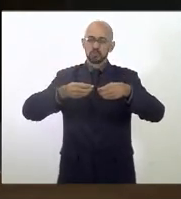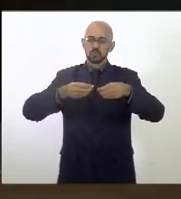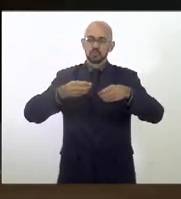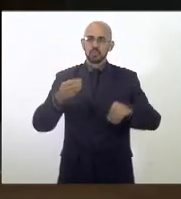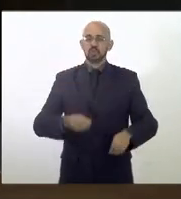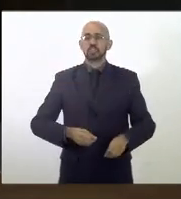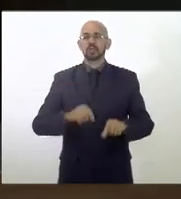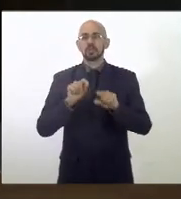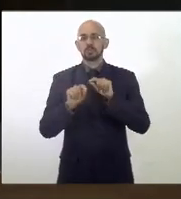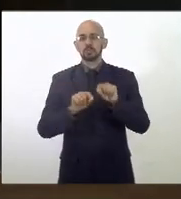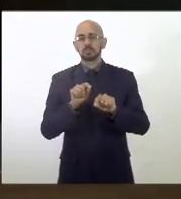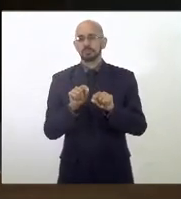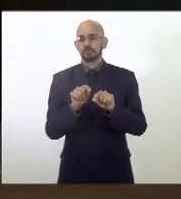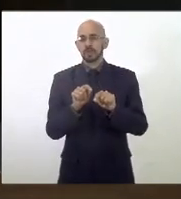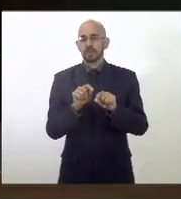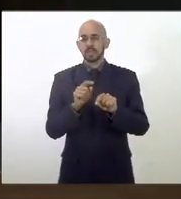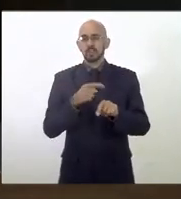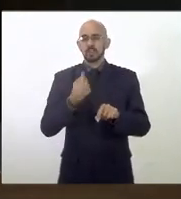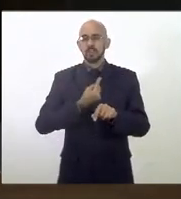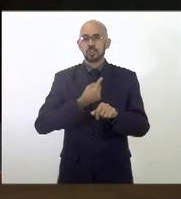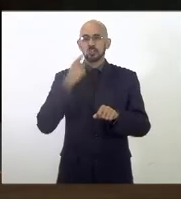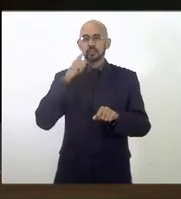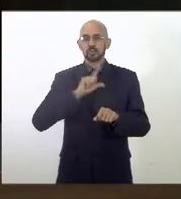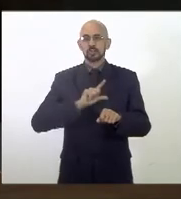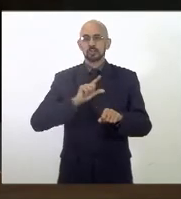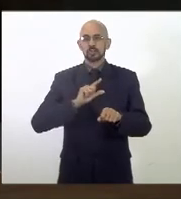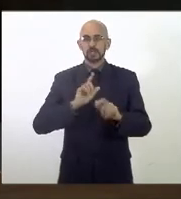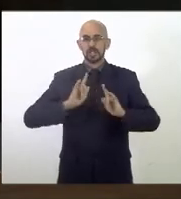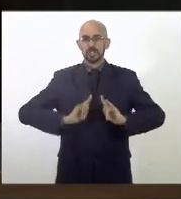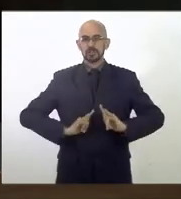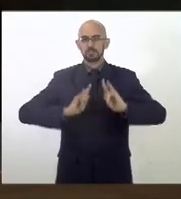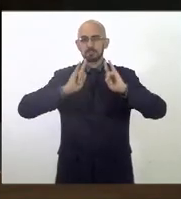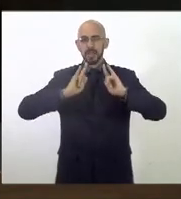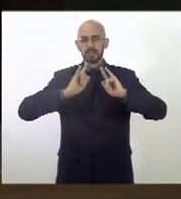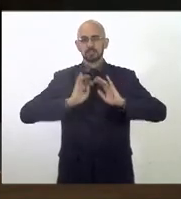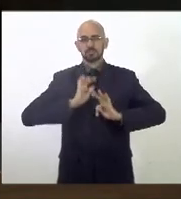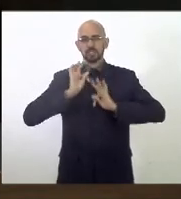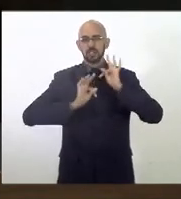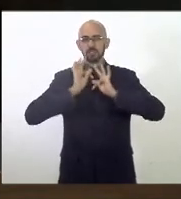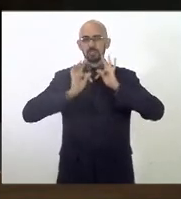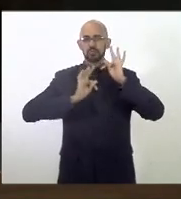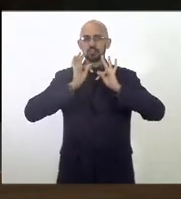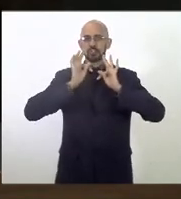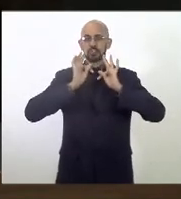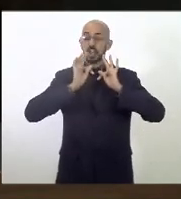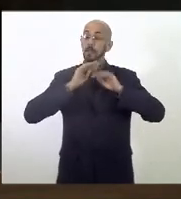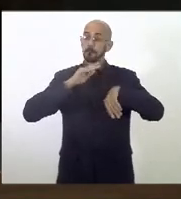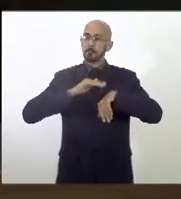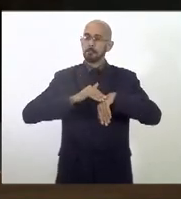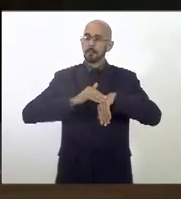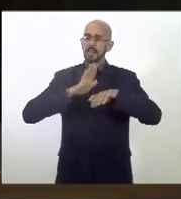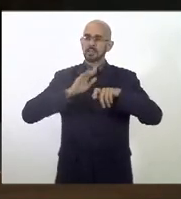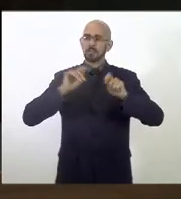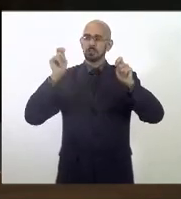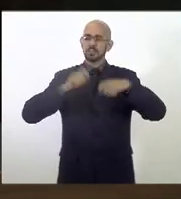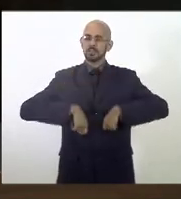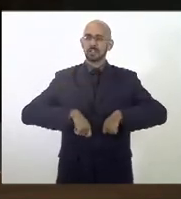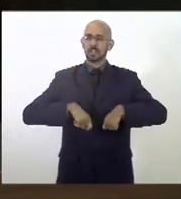que a gente possa ter, nesse moderno prédio, mais condições para que a gente